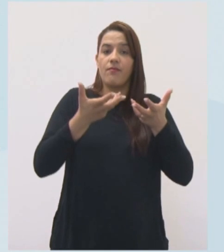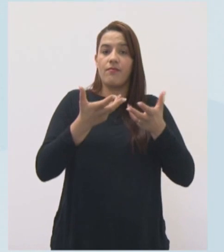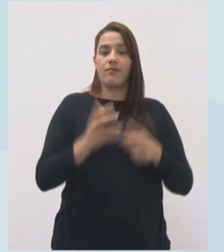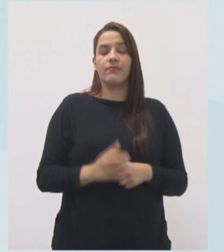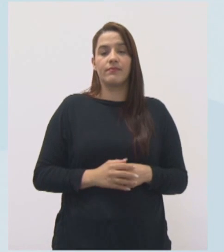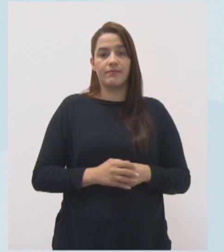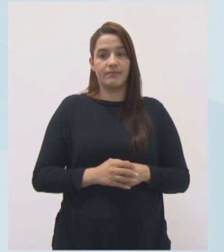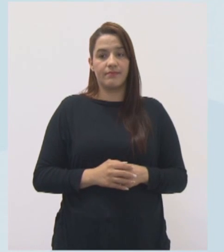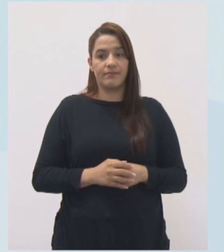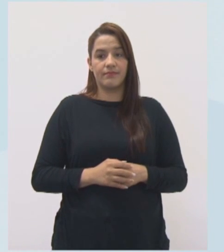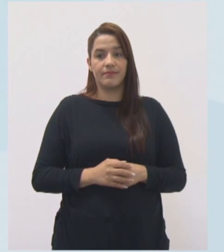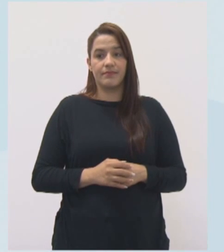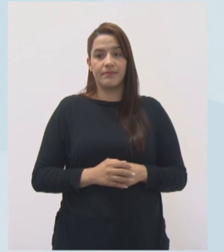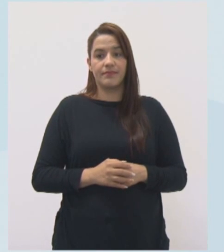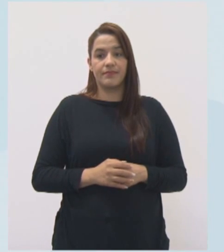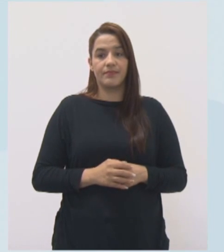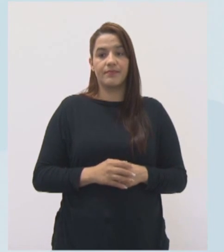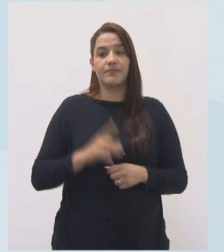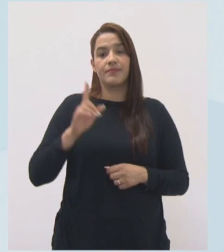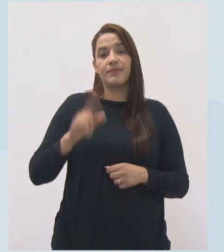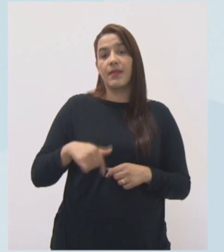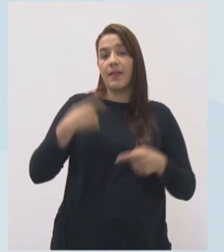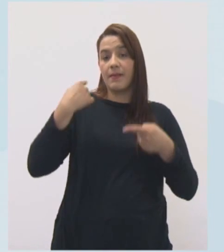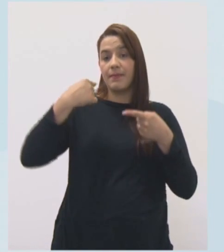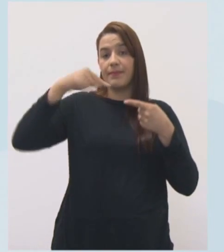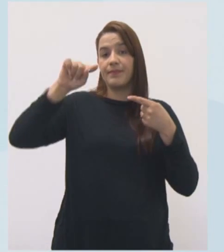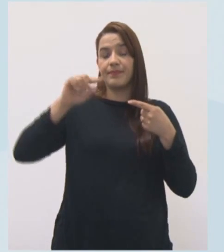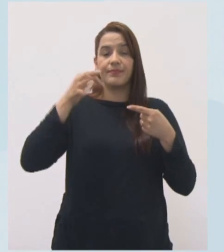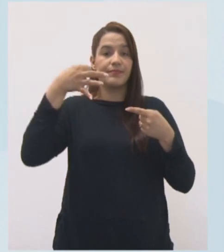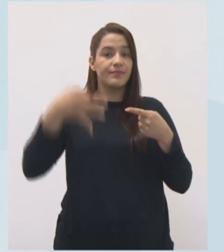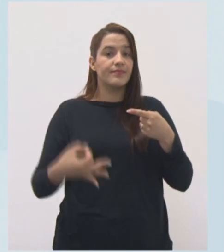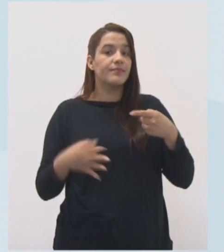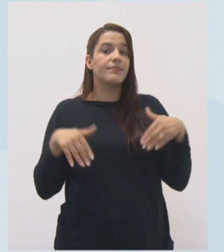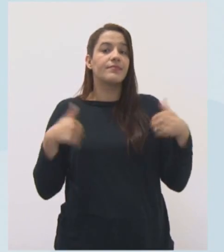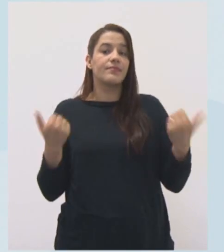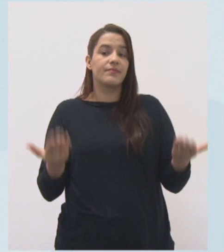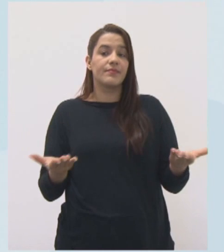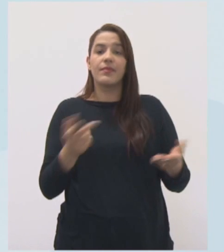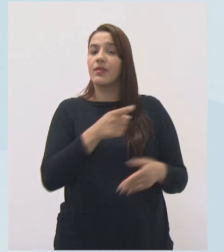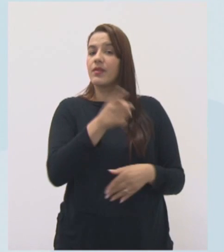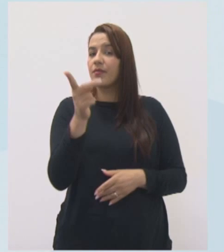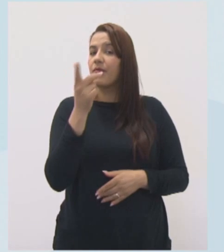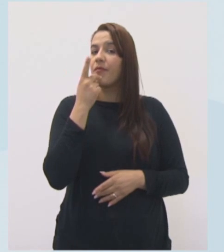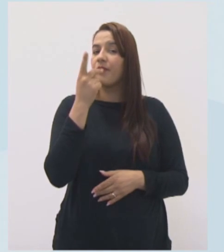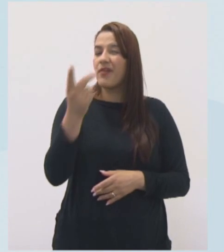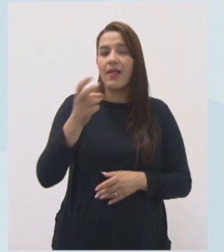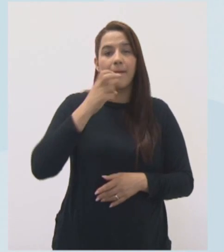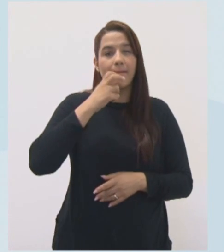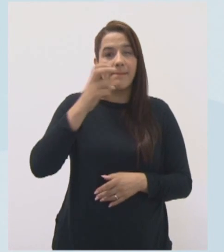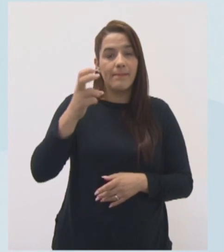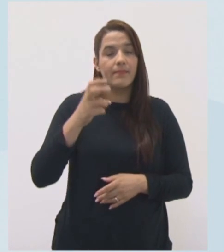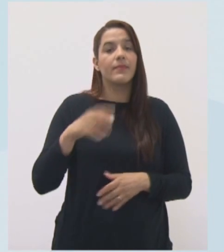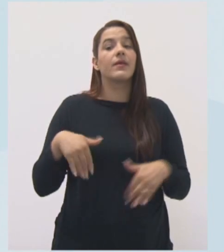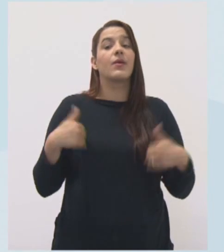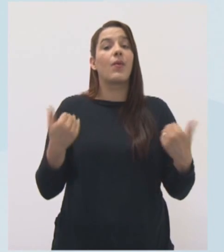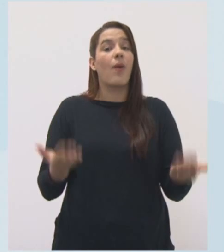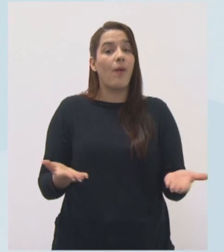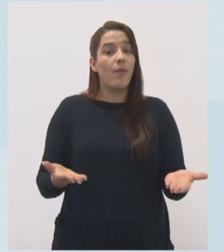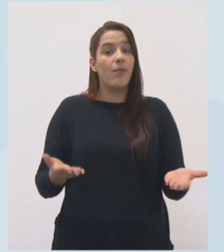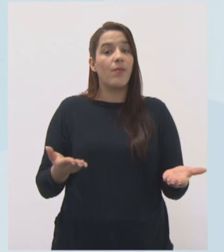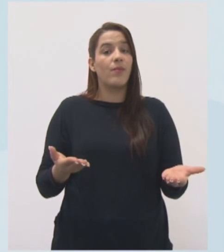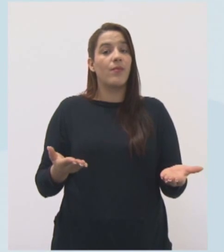Pro. Então, letra correta, o pessoal vai falar aí agora bem alto. É a